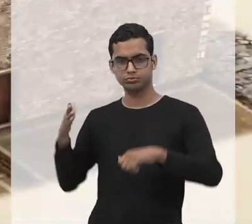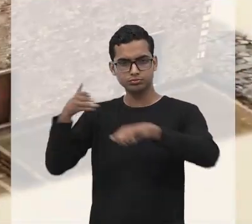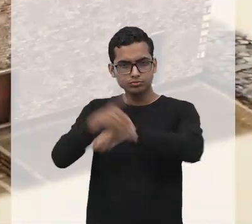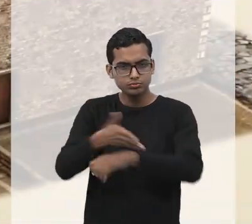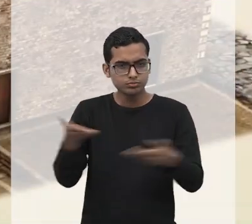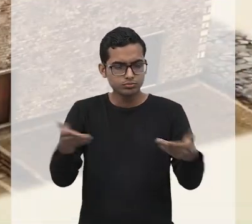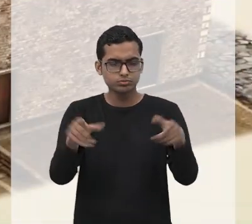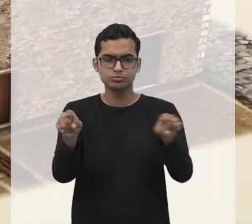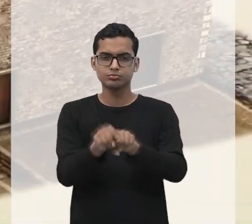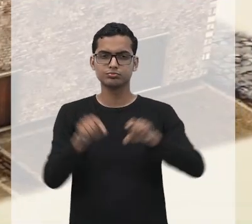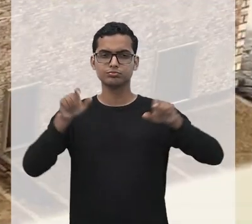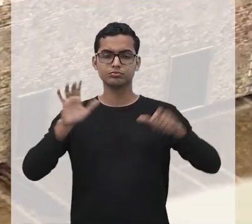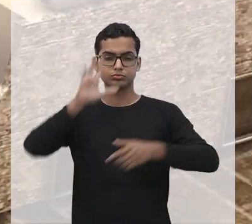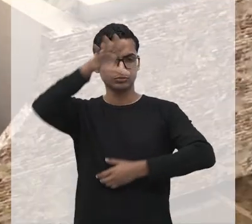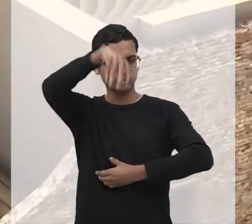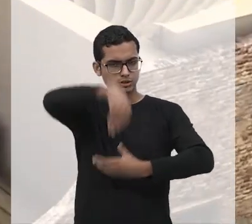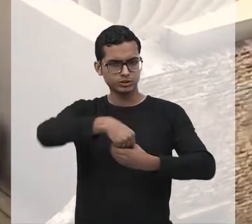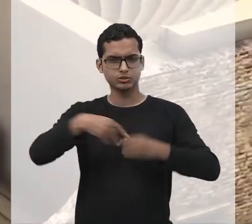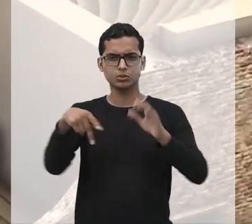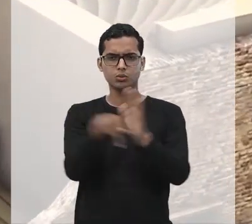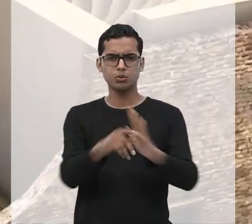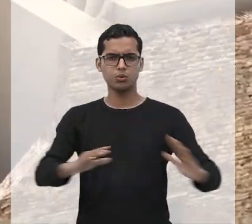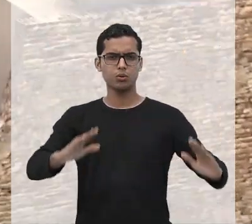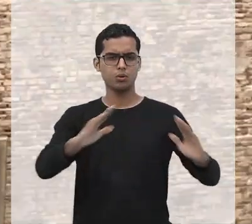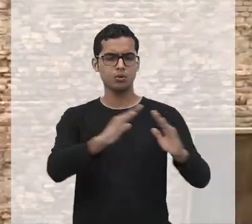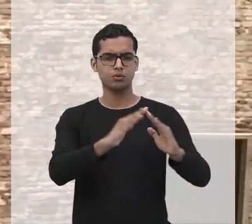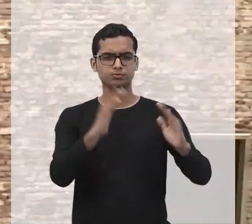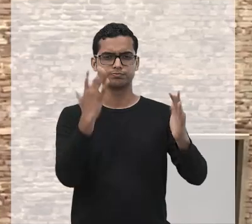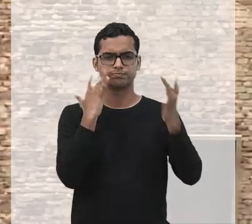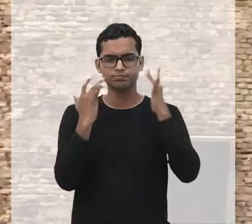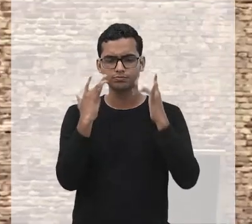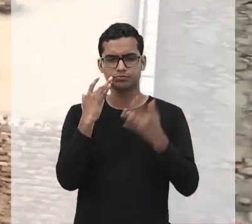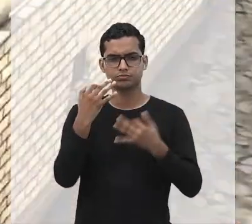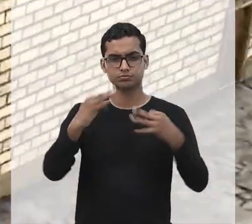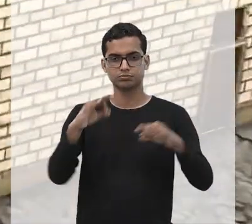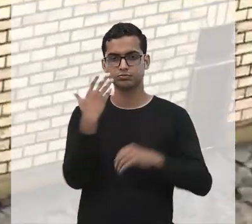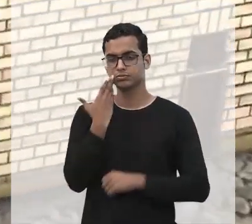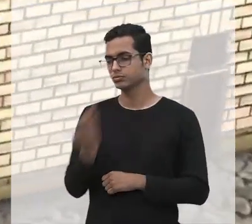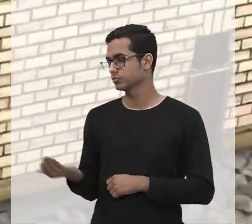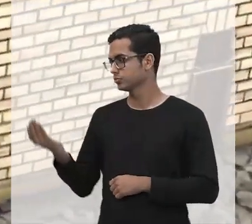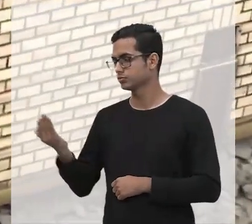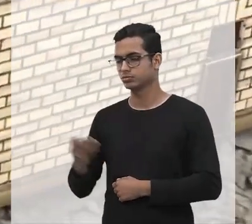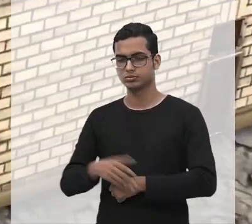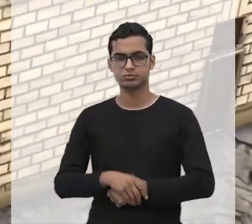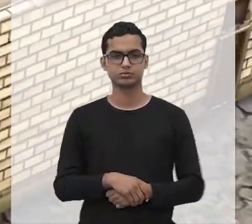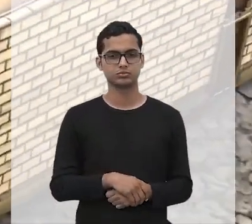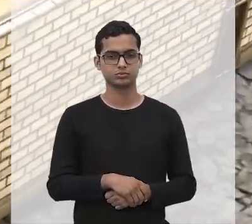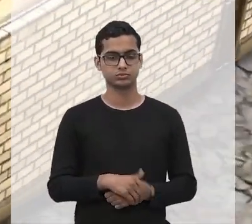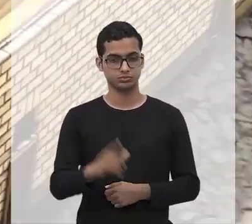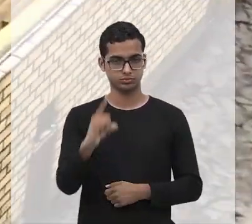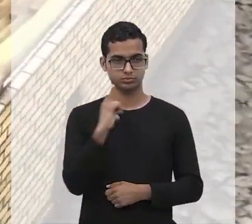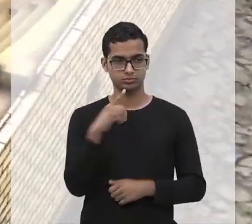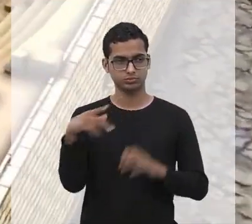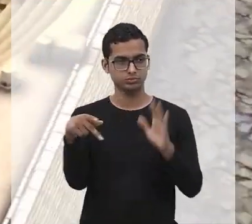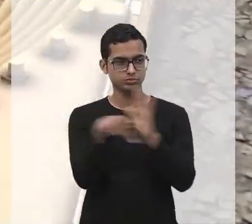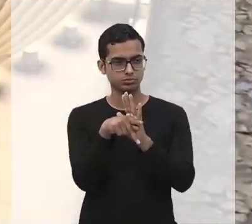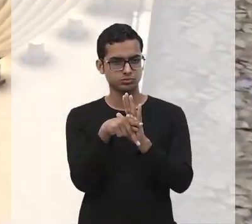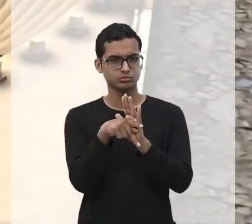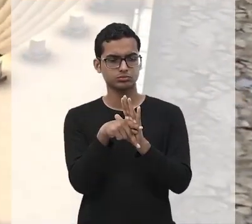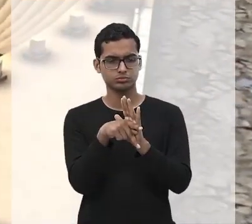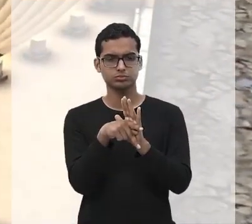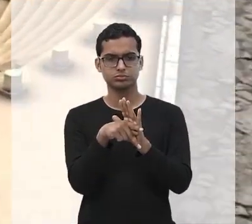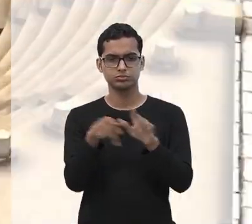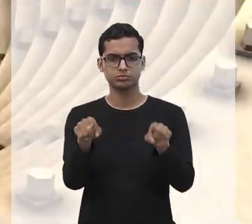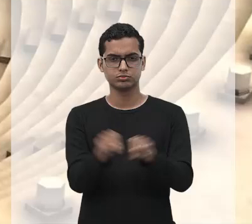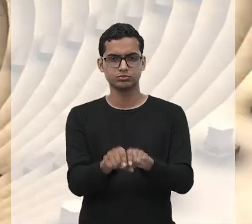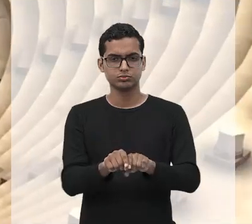Olha só, mas dentro, vocês estão percebendo que a estrutura dele tem uma semelhança? A gente tem o palco. Aqui, nesse teatro, a